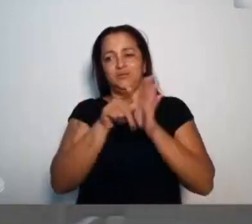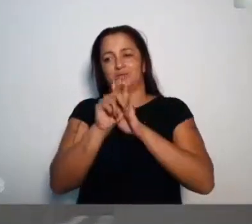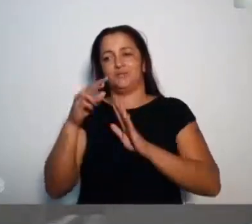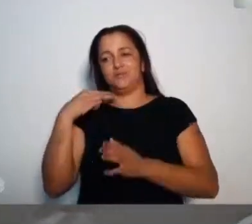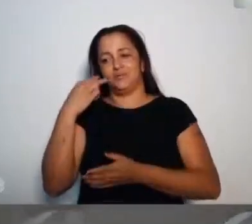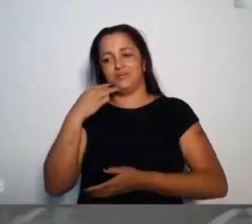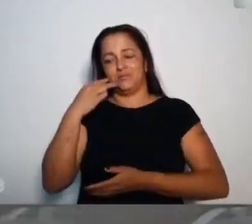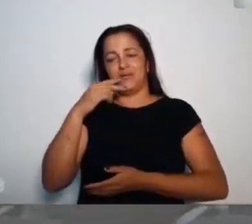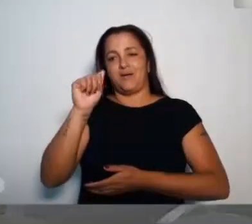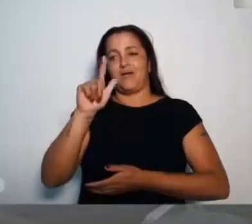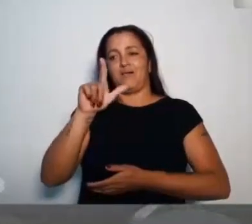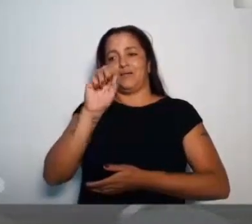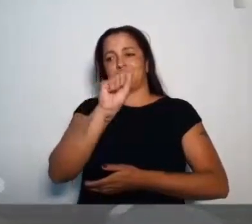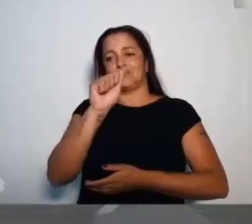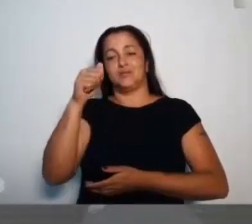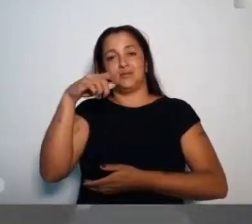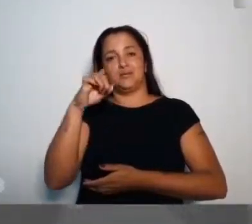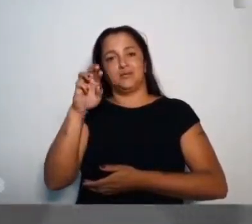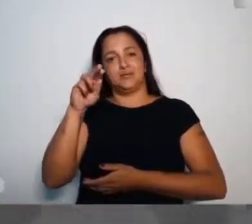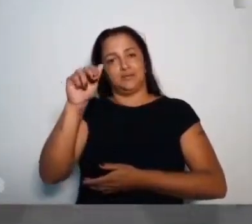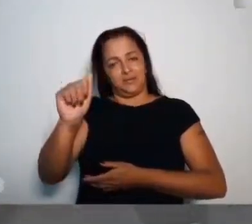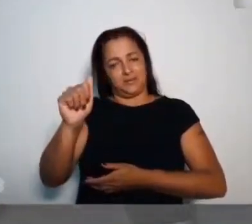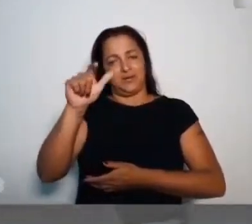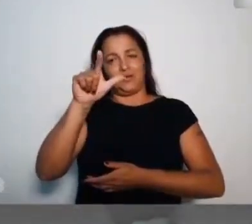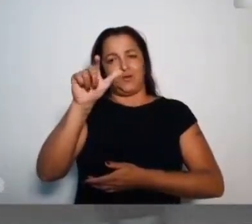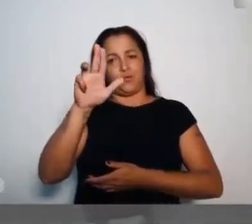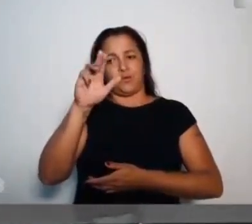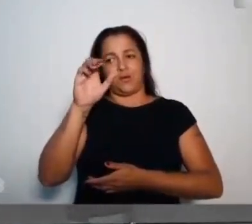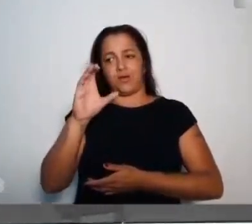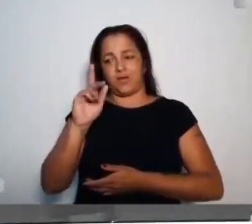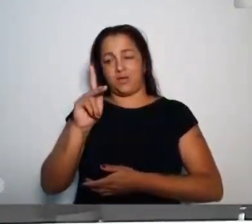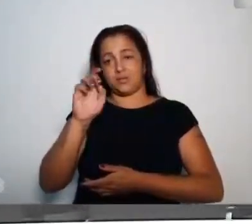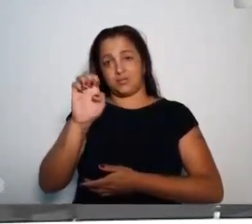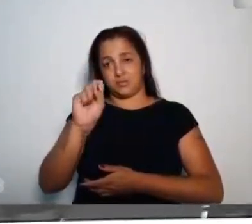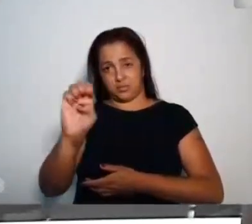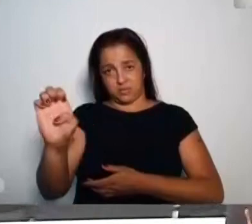Lucchesi. Ele é o presidente da Associação Portas Azuis,